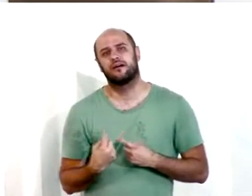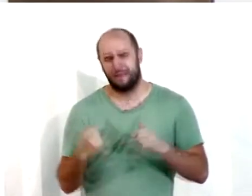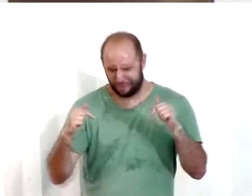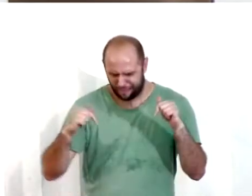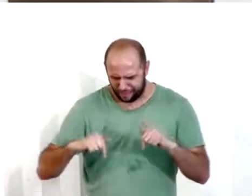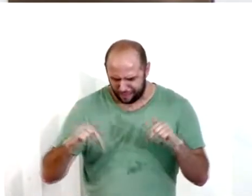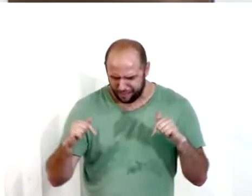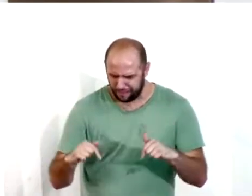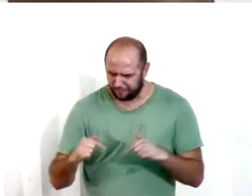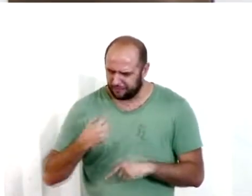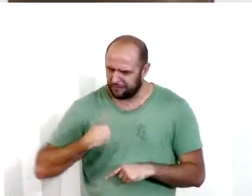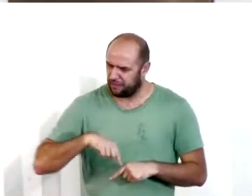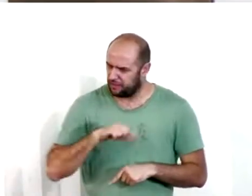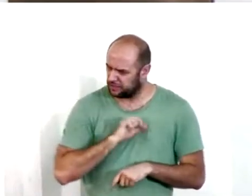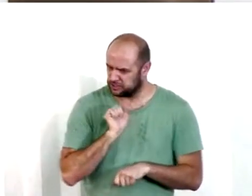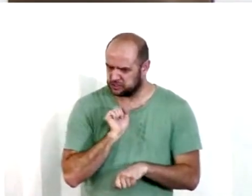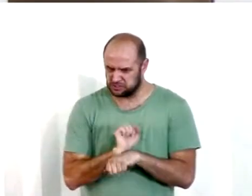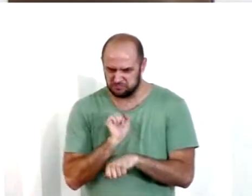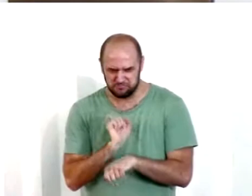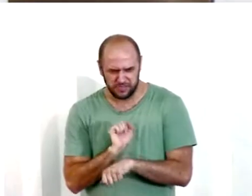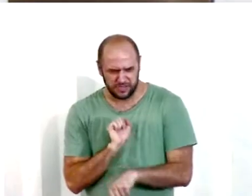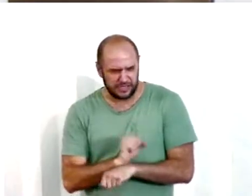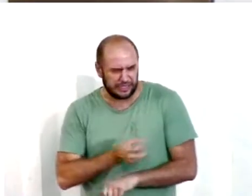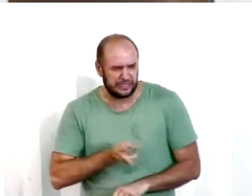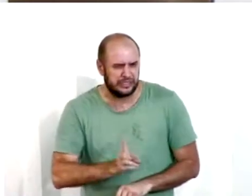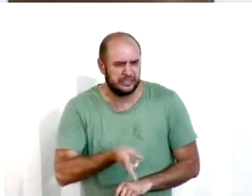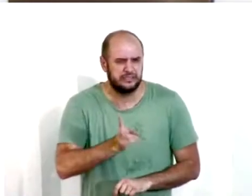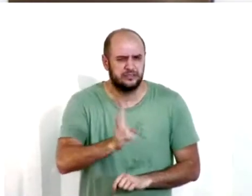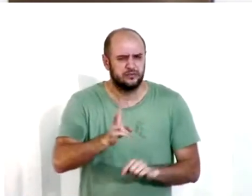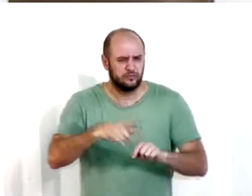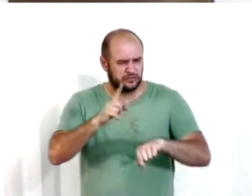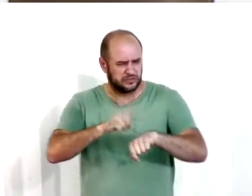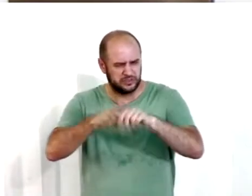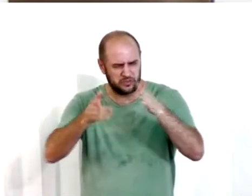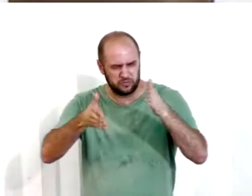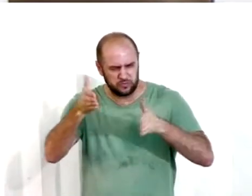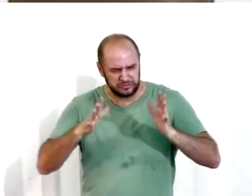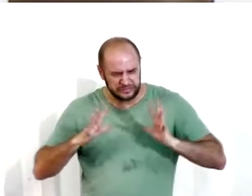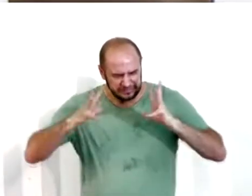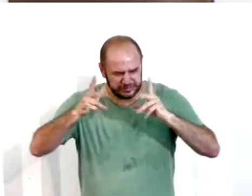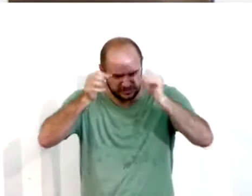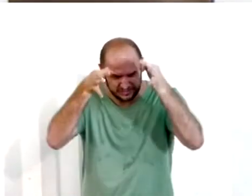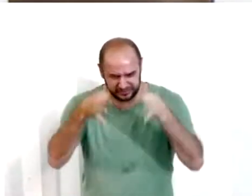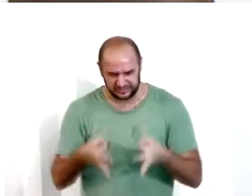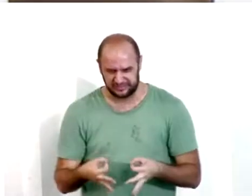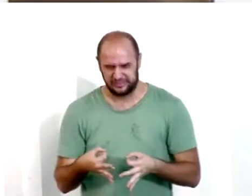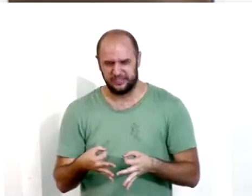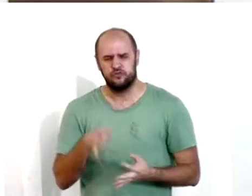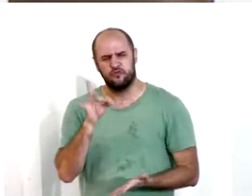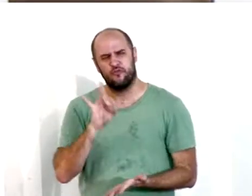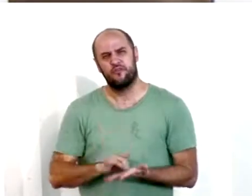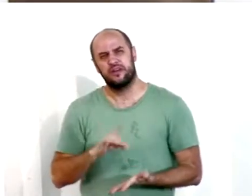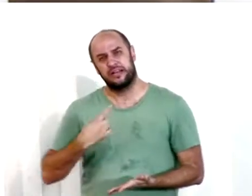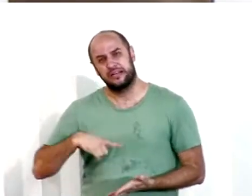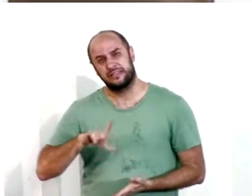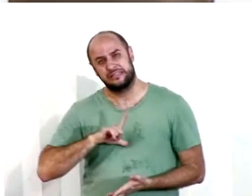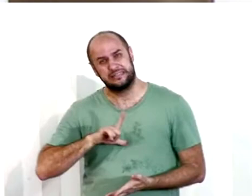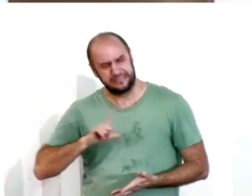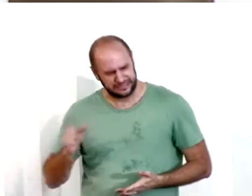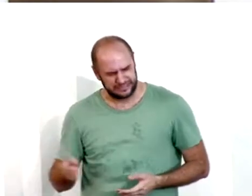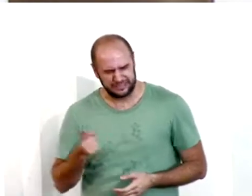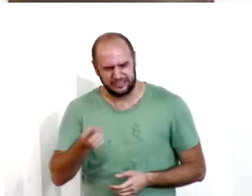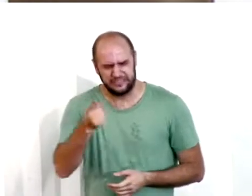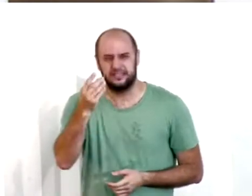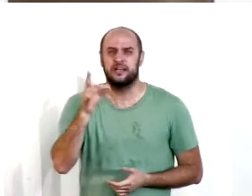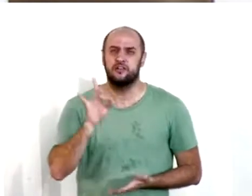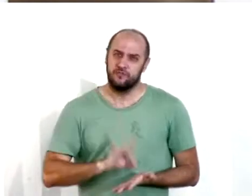aqui nós aguardarmos em esperança a plenitude dos tempos, para de fato termos a eternidade como uma